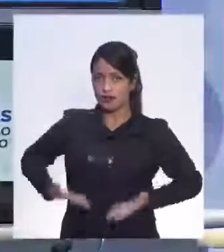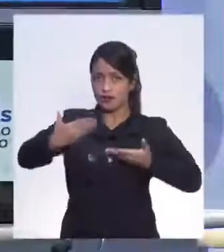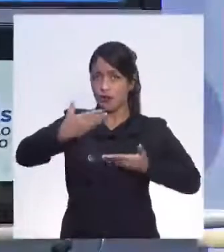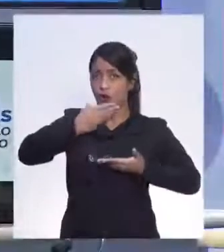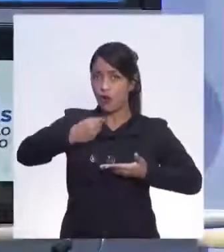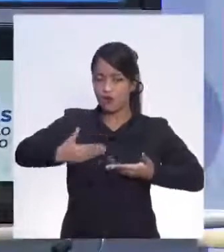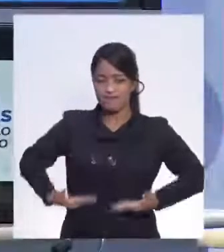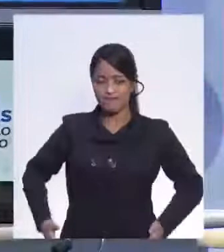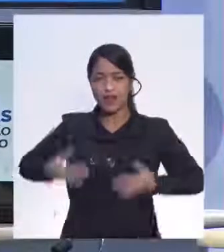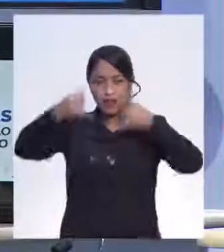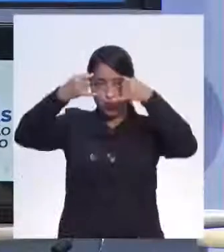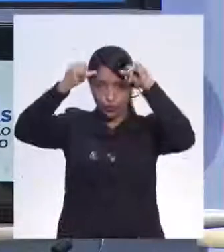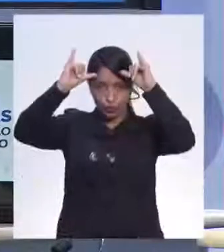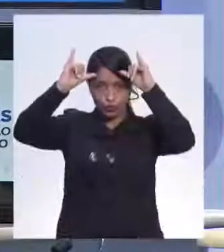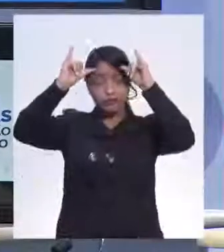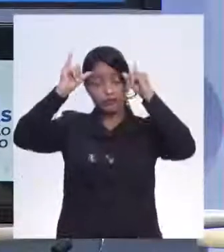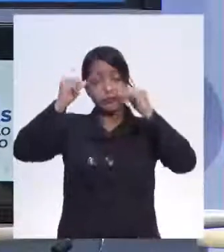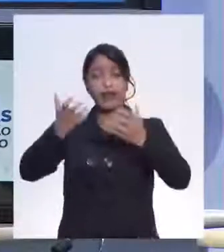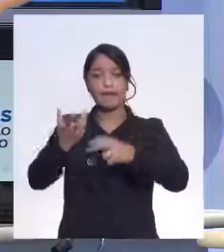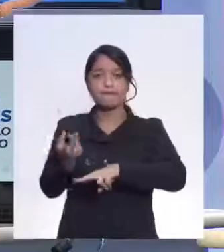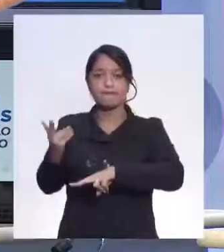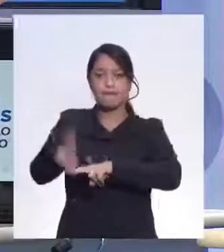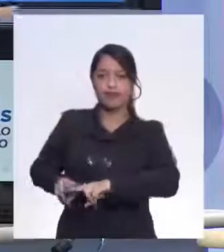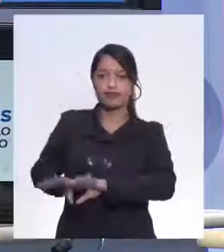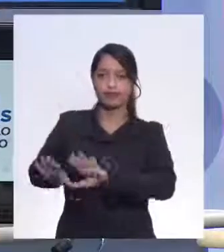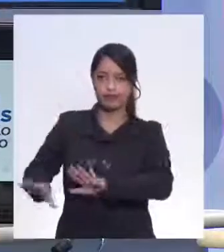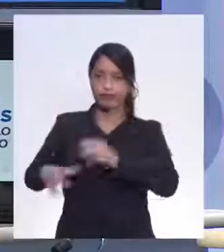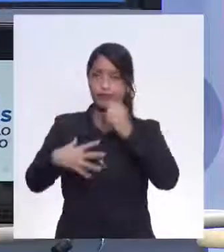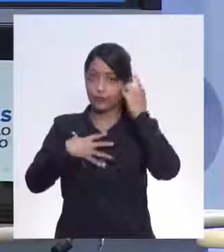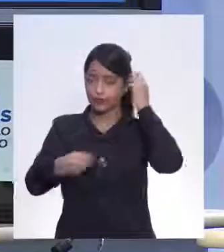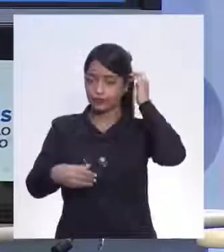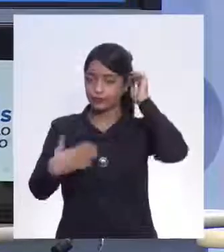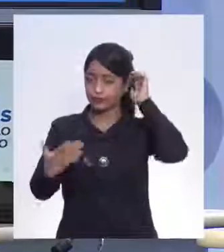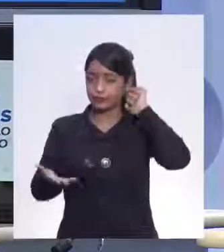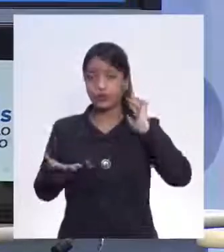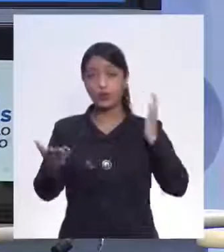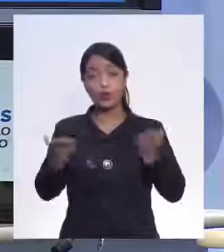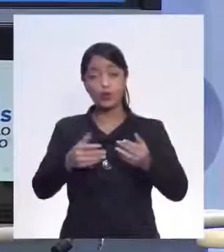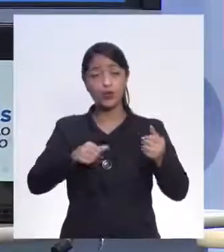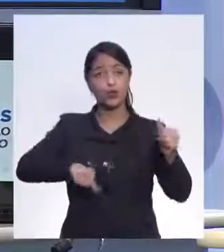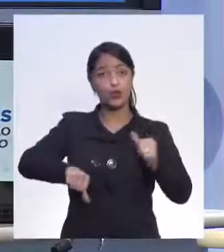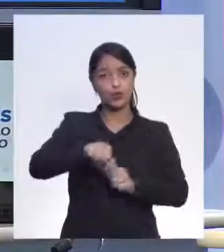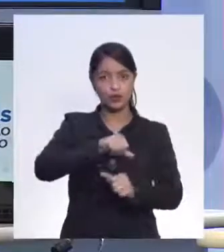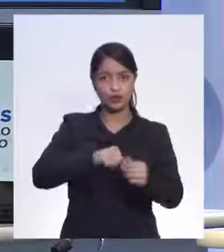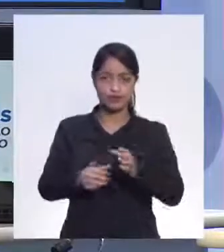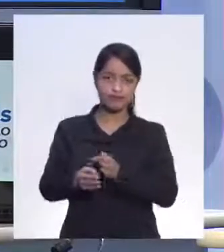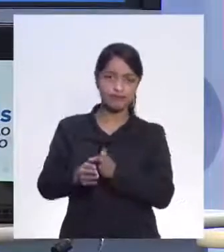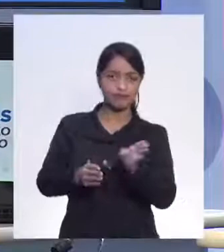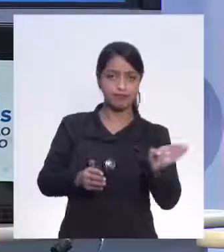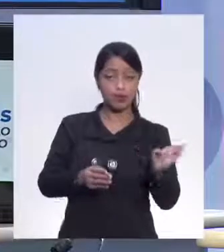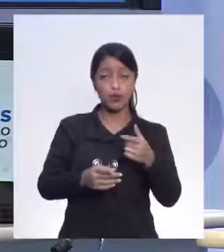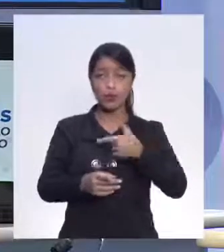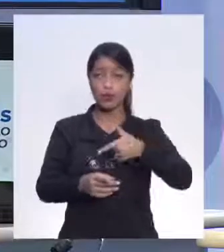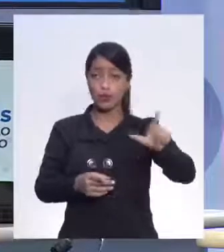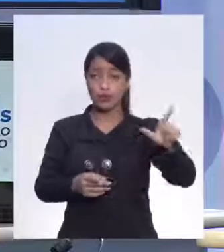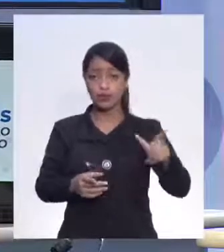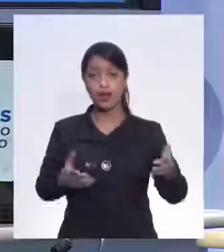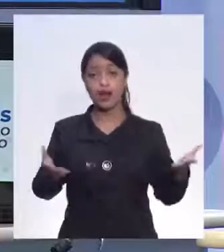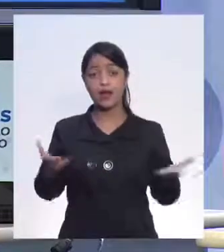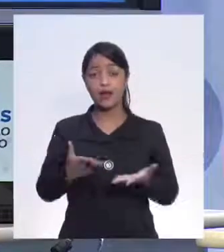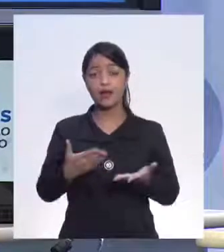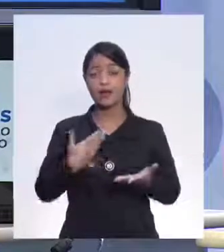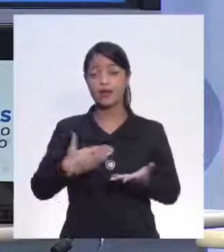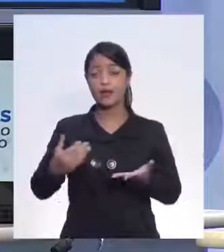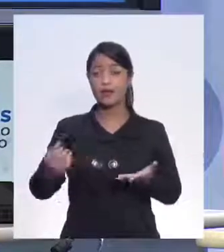vai para um outro viés. A gente vai para um outro lado. E a gente vai agora ouvir um novo